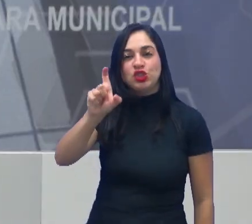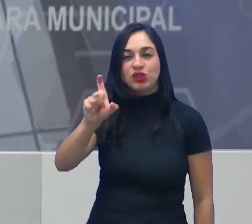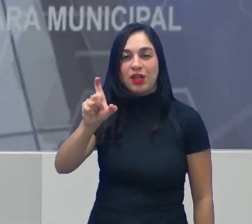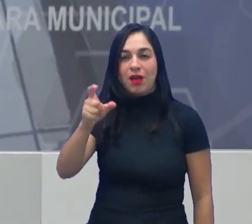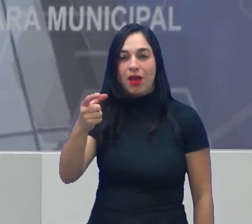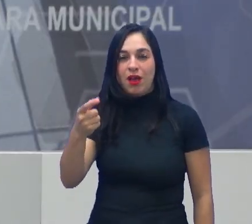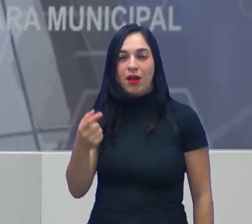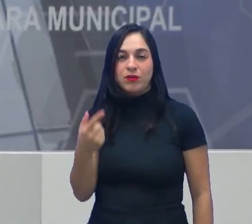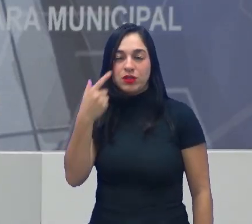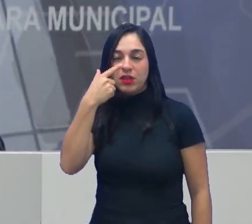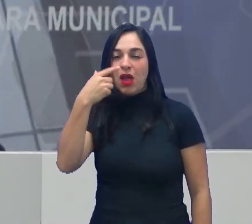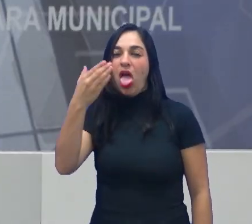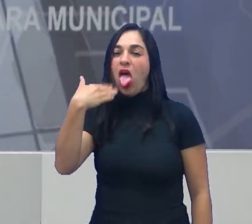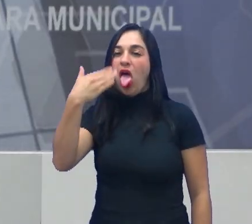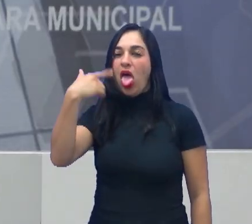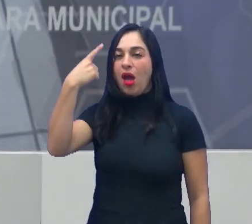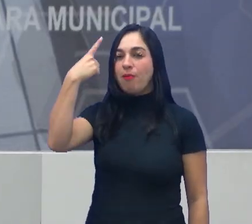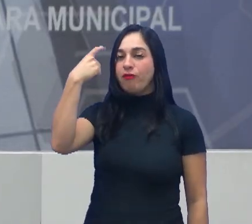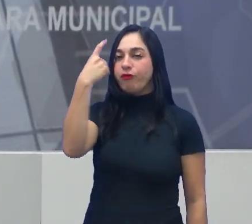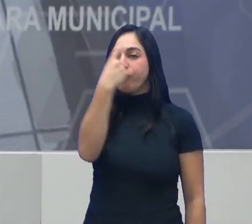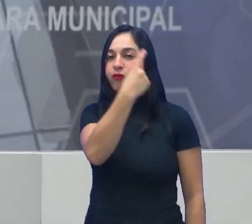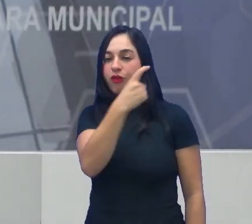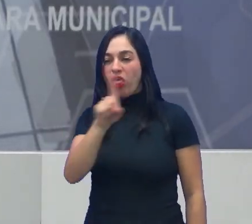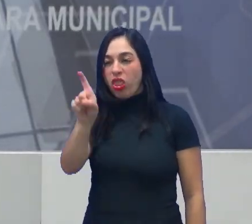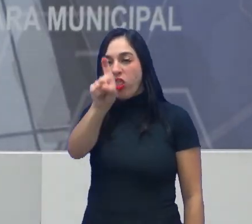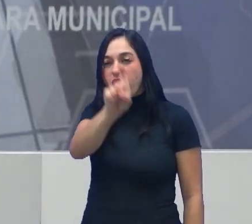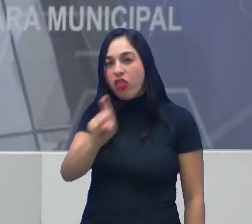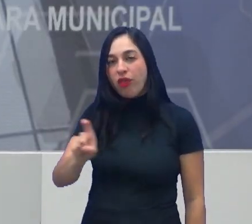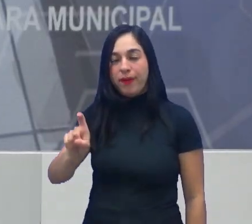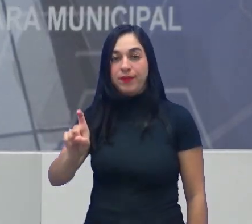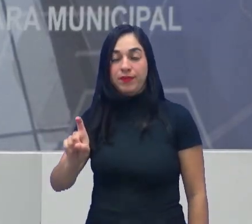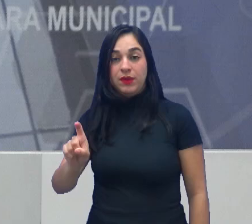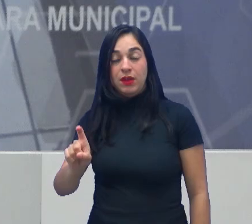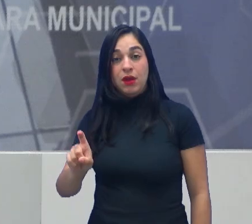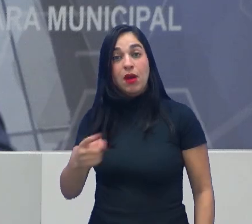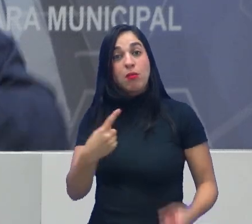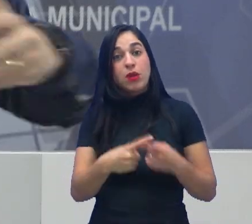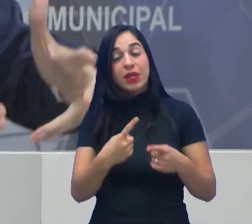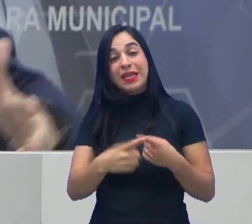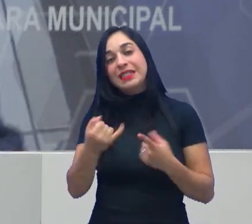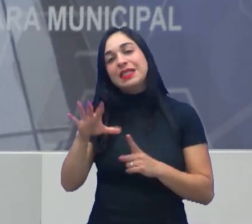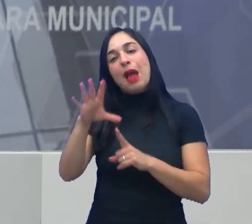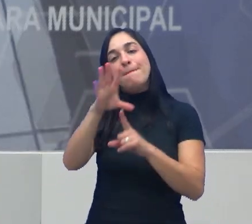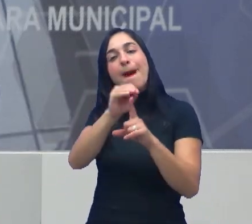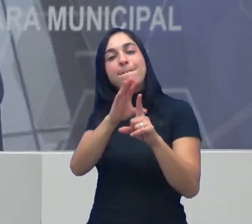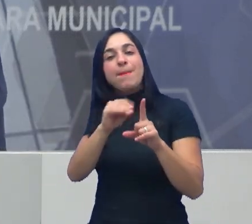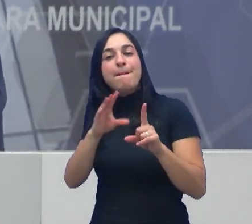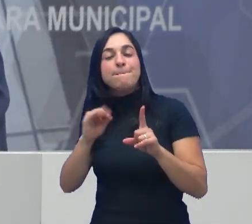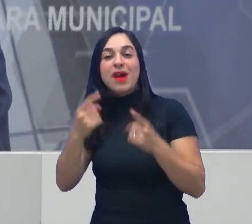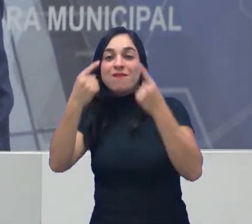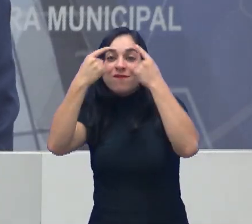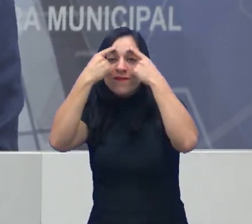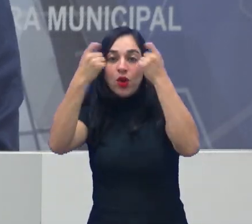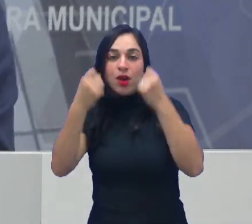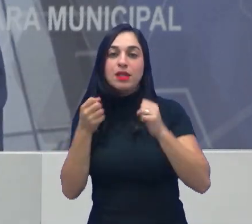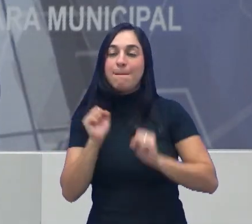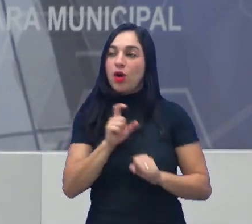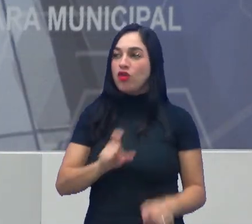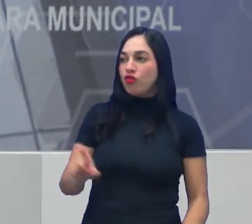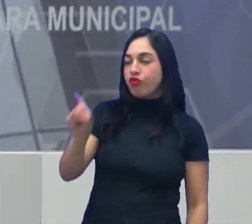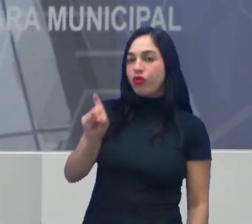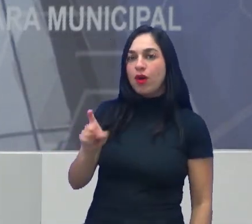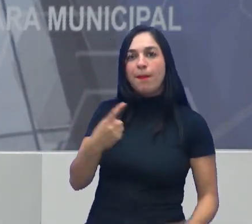Uma mulher que pode sofrer abuso ou violência, até ela ligar para um guarda municipal, para a polícia militar, ela já pode ter sido